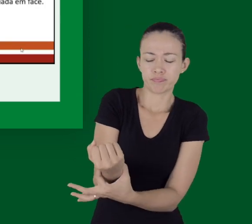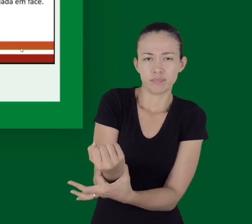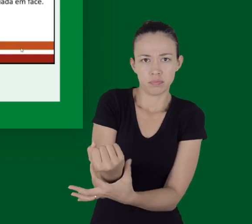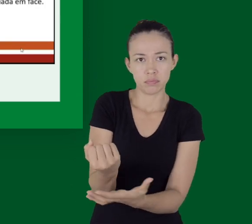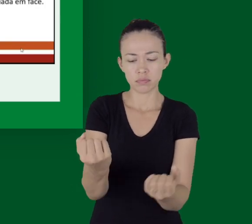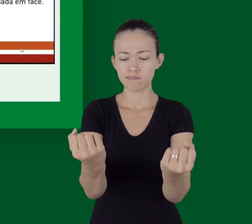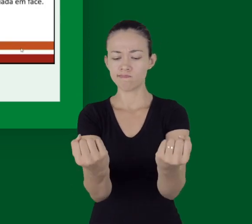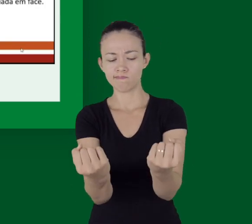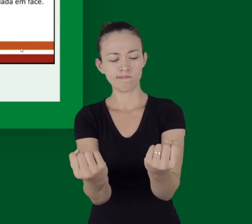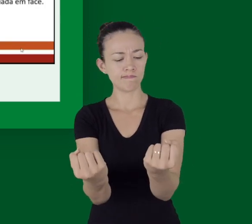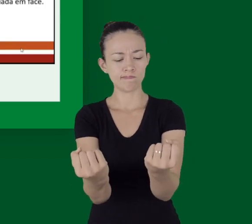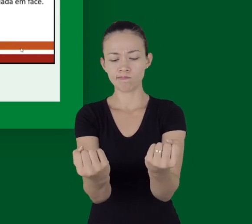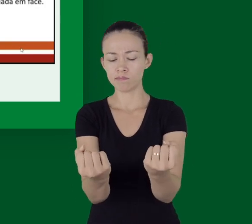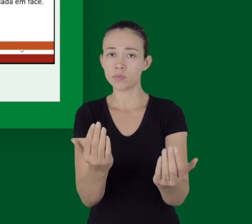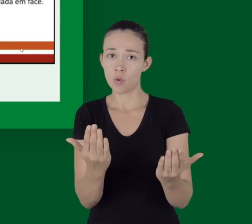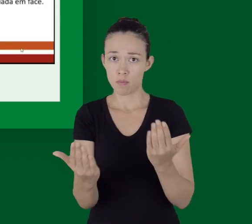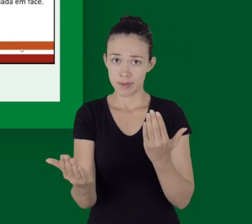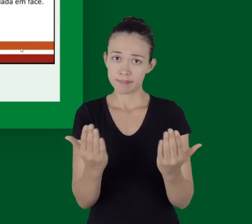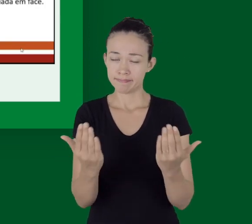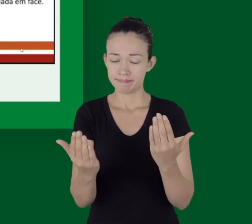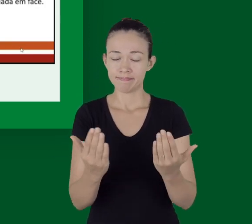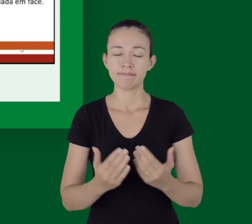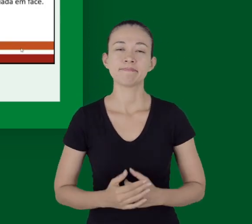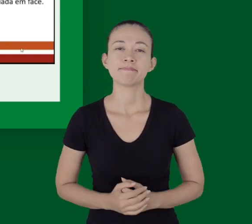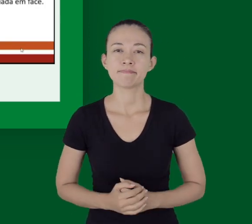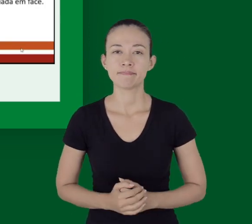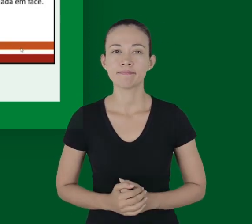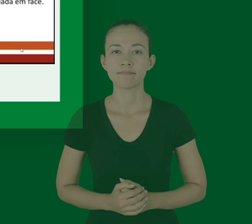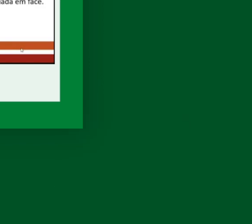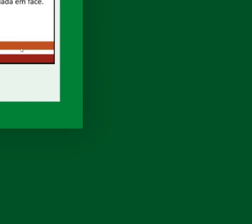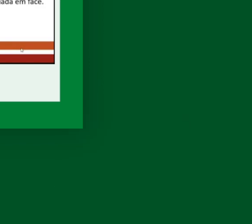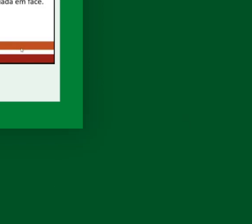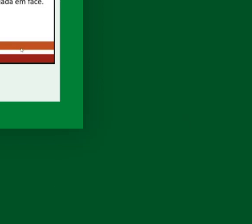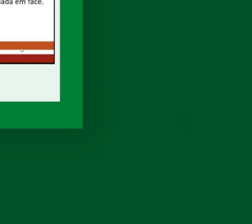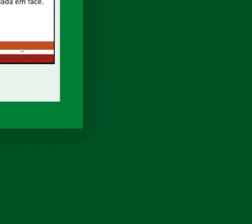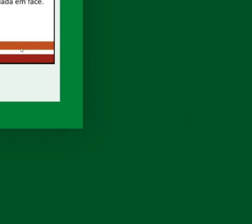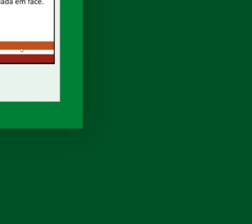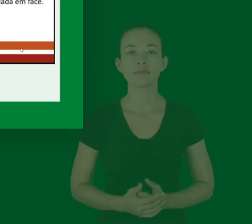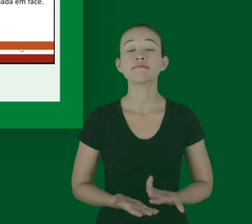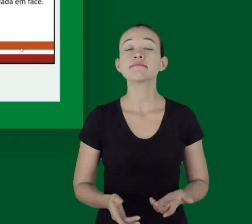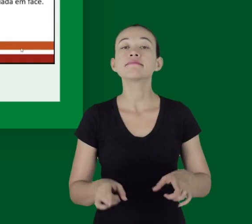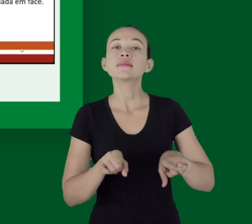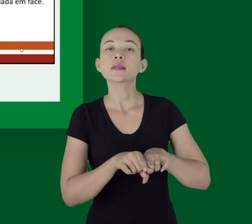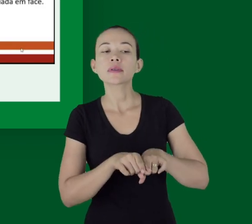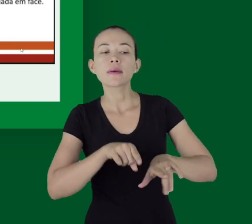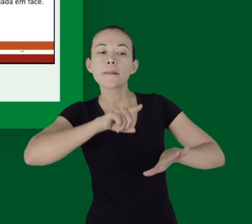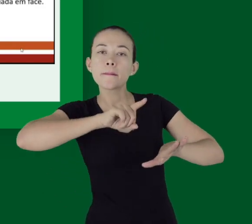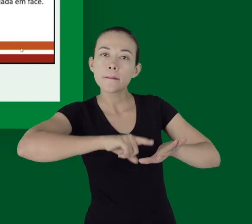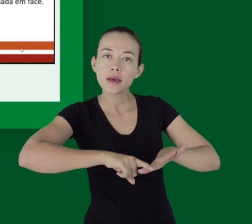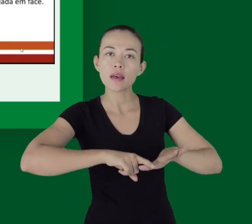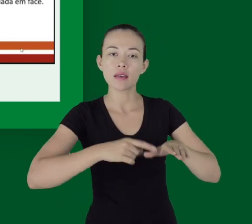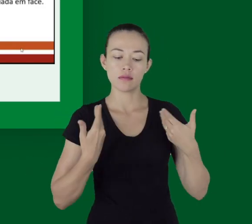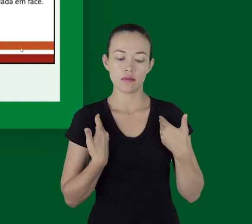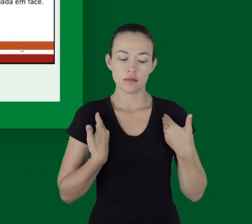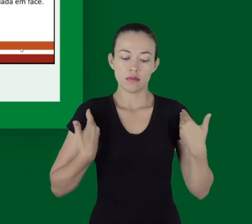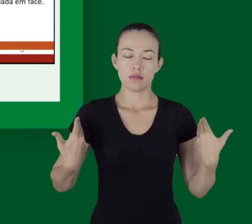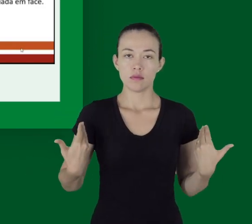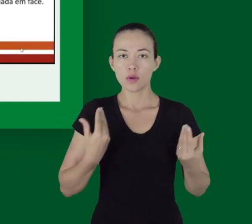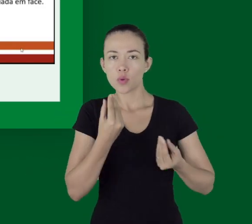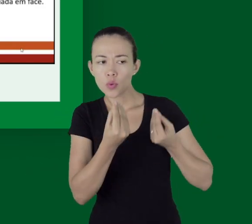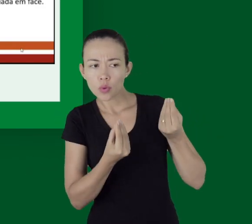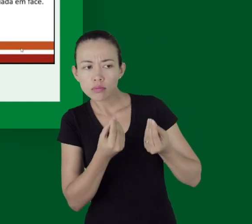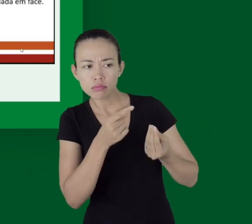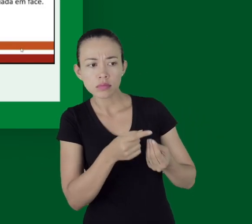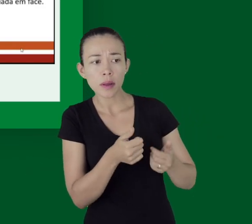então é sempre bom comparar esses dois membros, principalmente superiores. Olhar extremidades, procurar sinais de